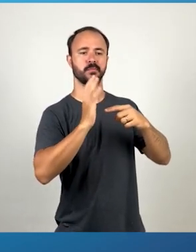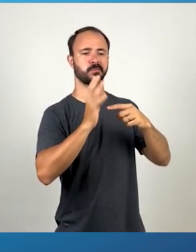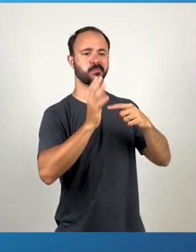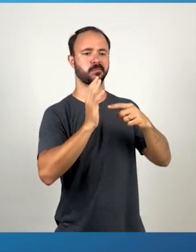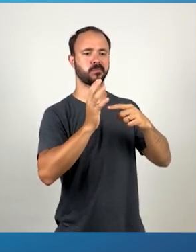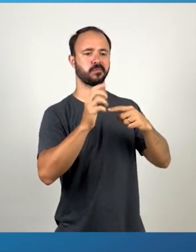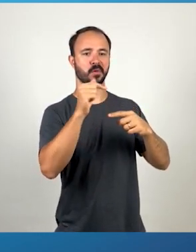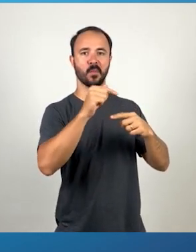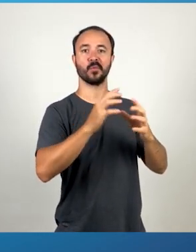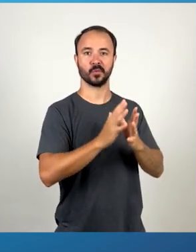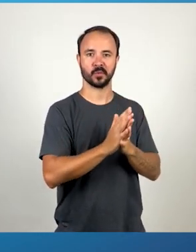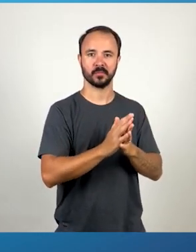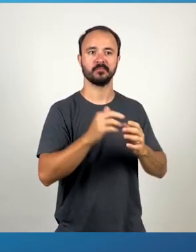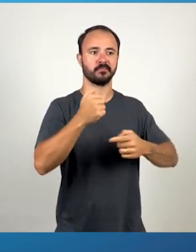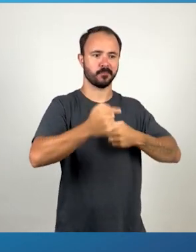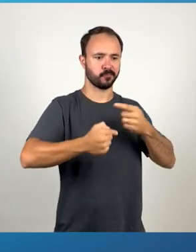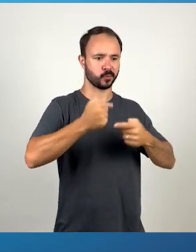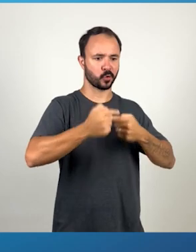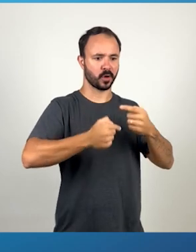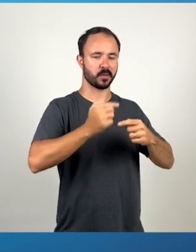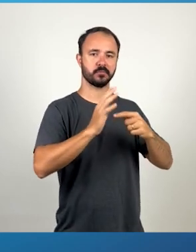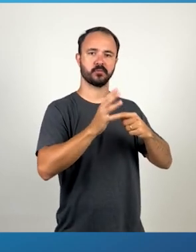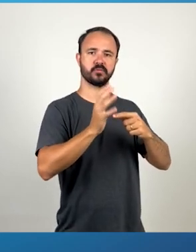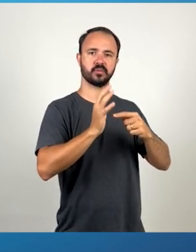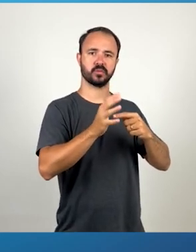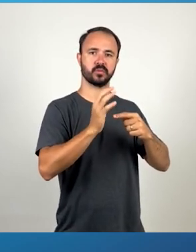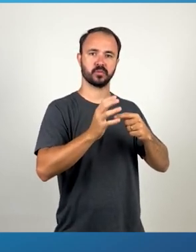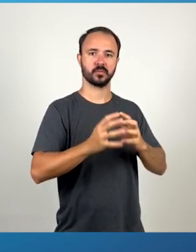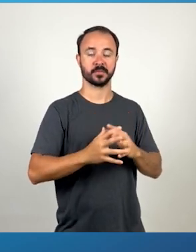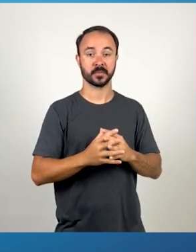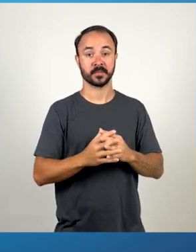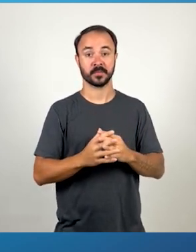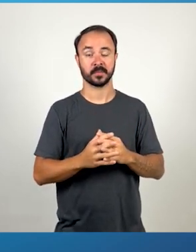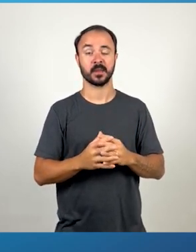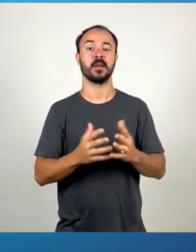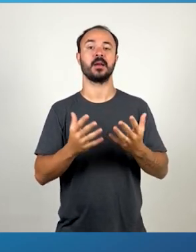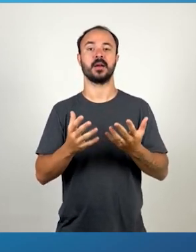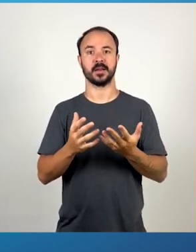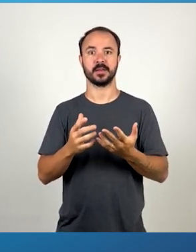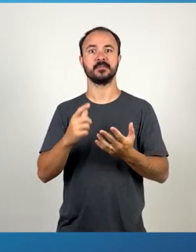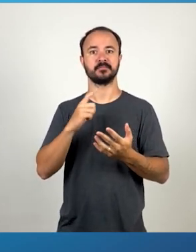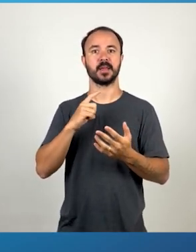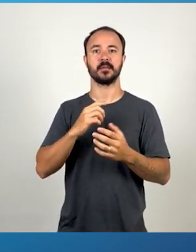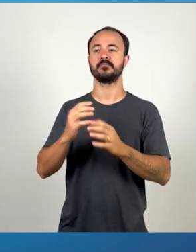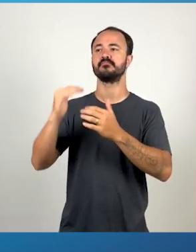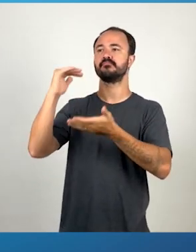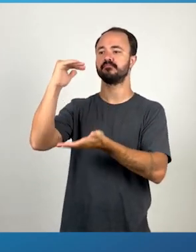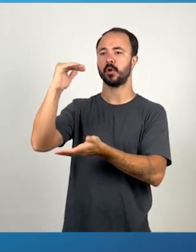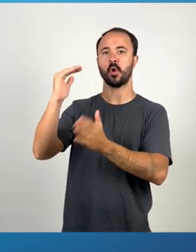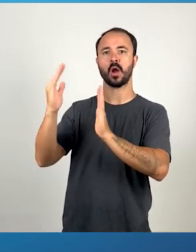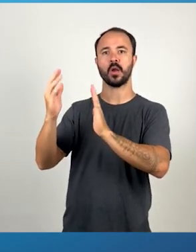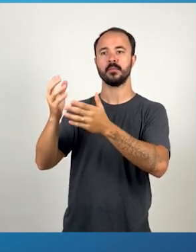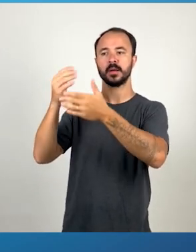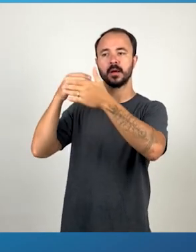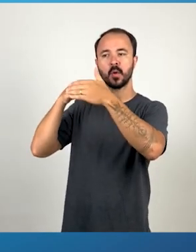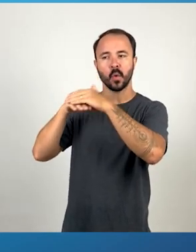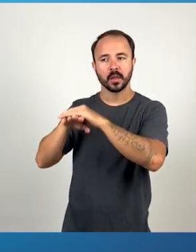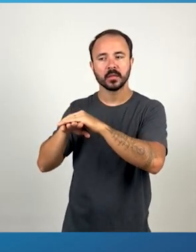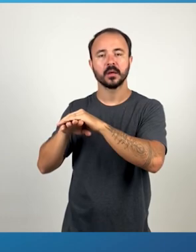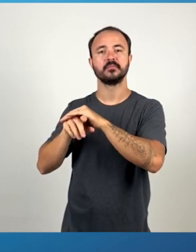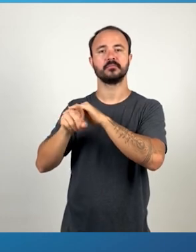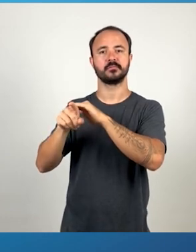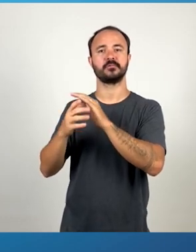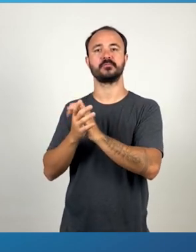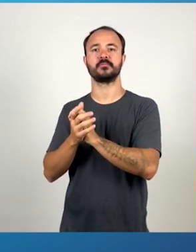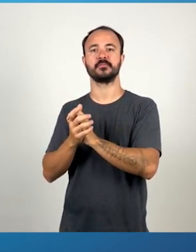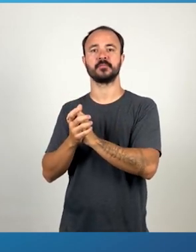com turbinas e com portas de acordo com o ciclo das marés, forma-se um reservatório. E aí, quando a maré está alta,